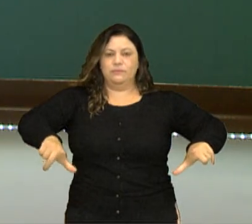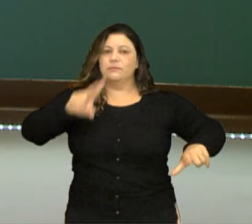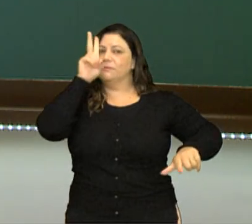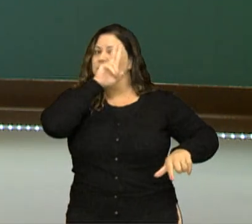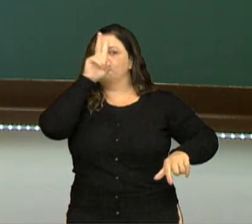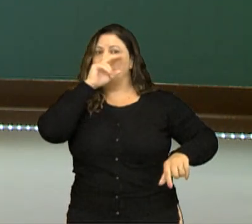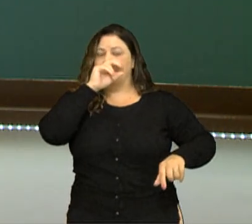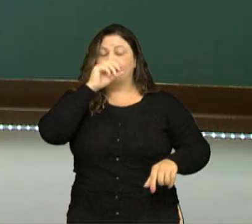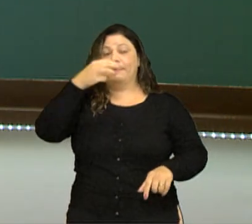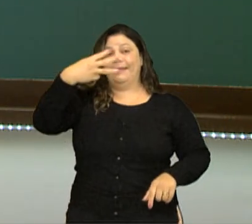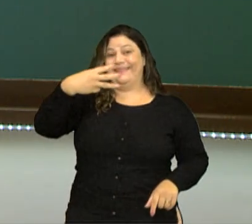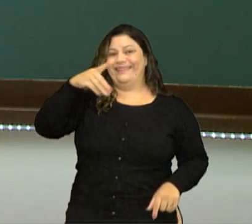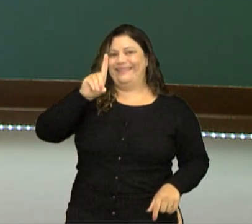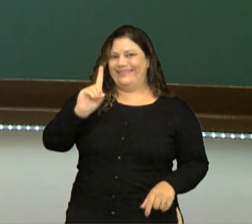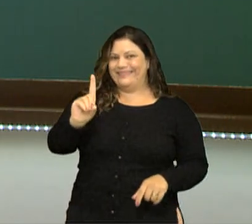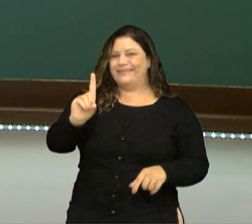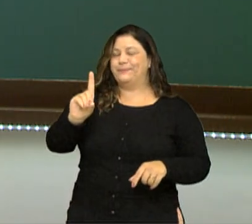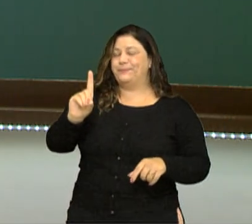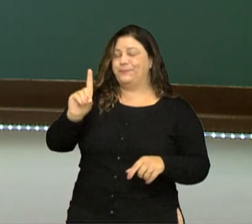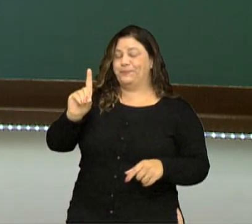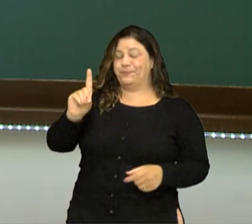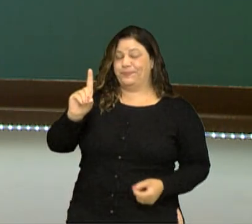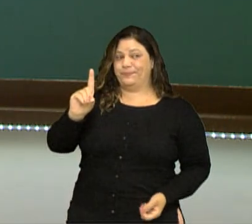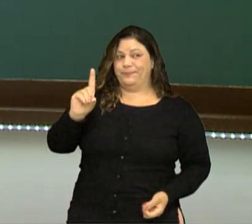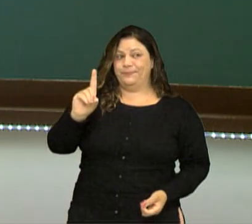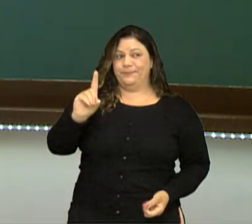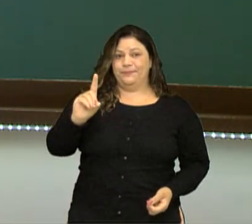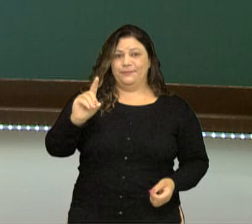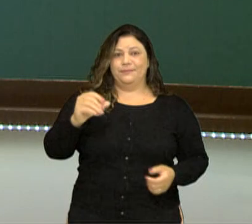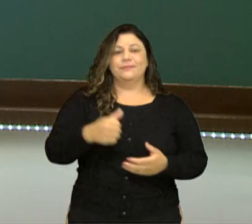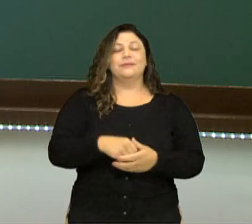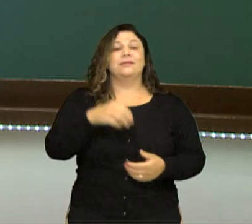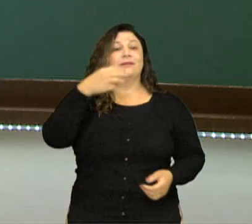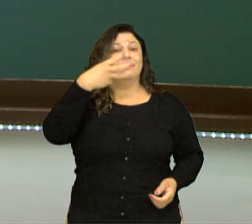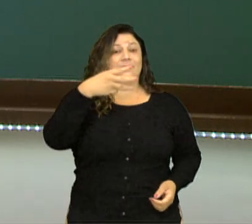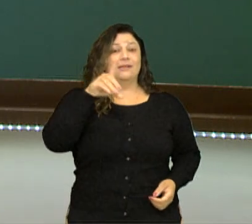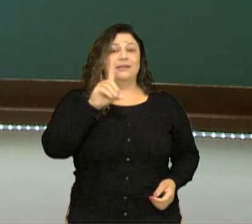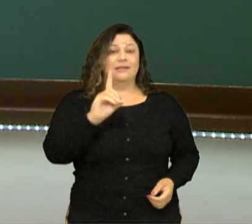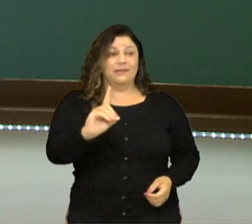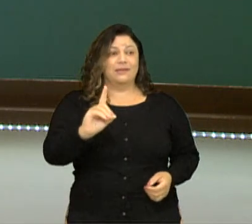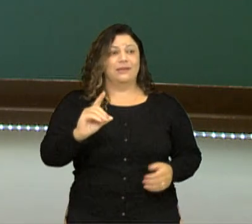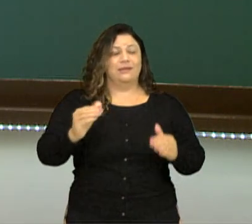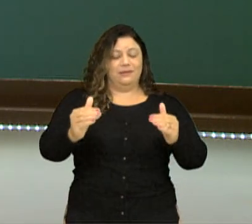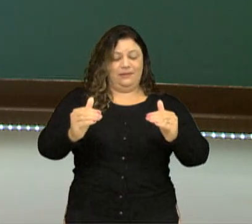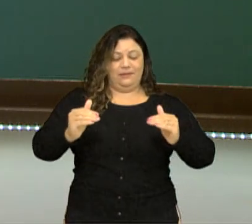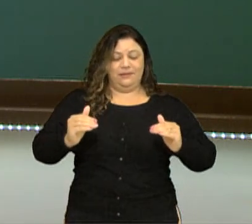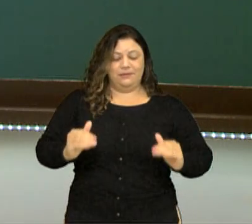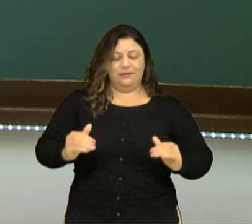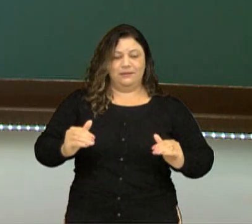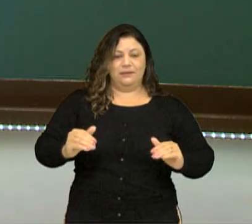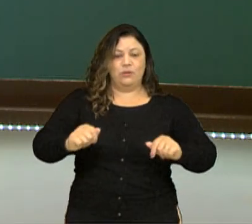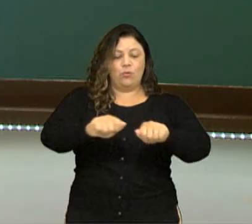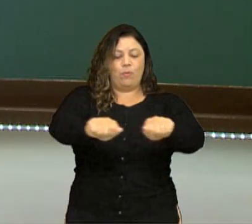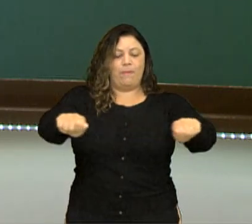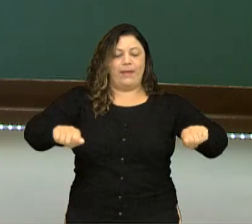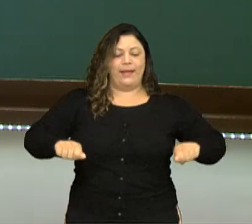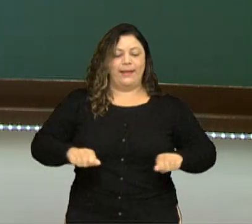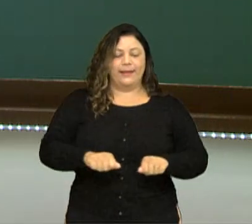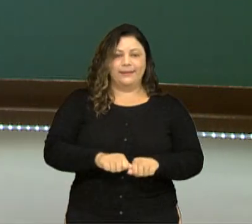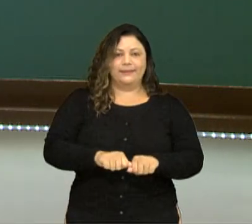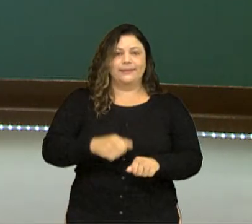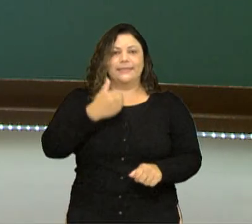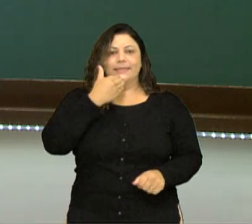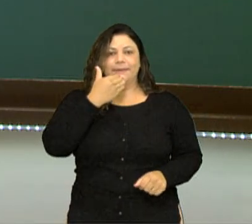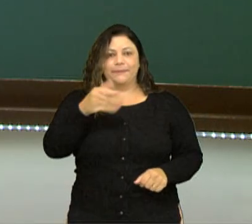é tridimensional, ela está para dentro da tela. E ela vai projetar uma área. E ele pede para